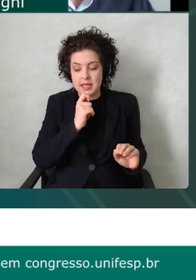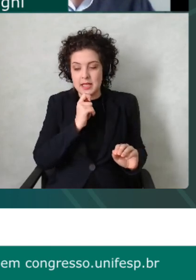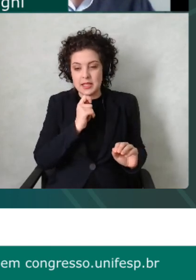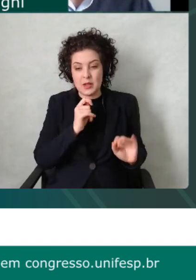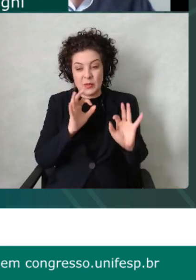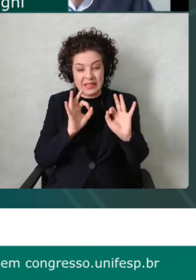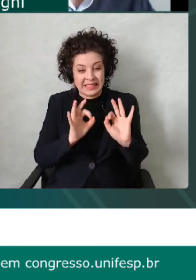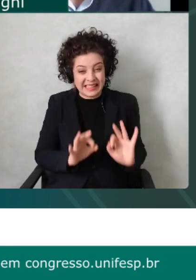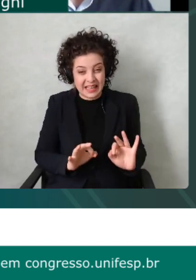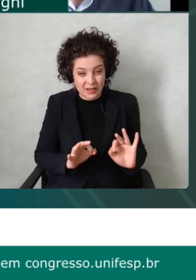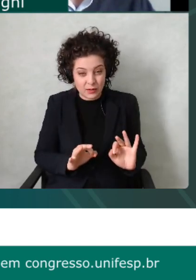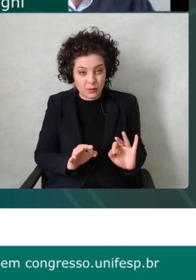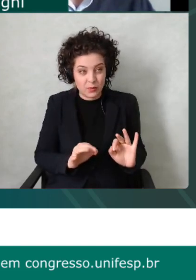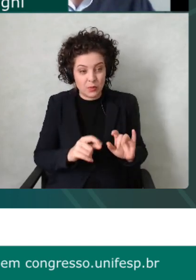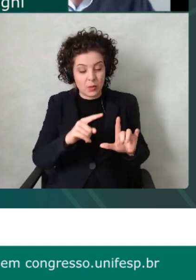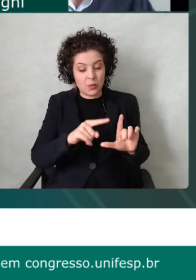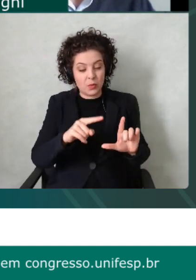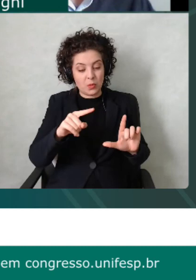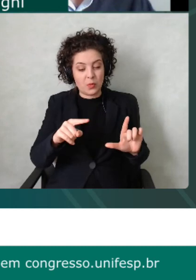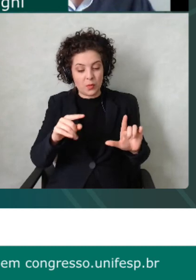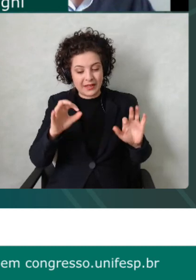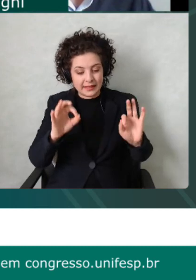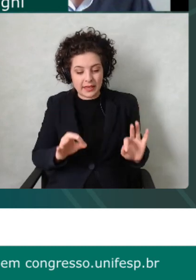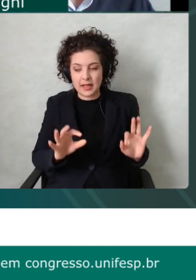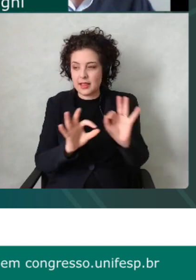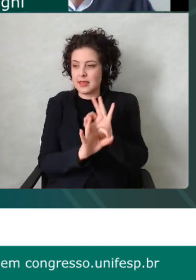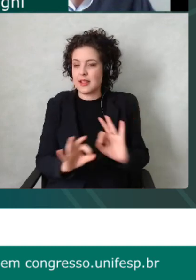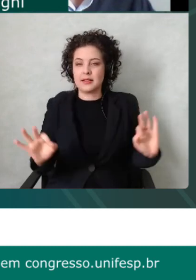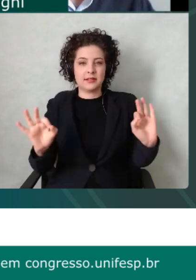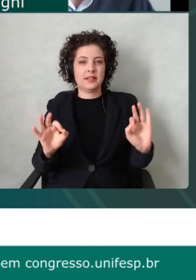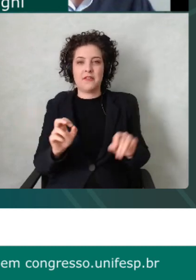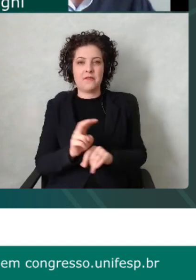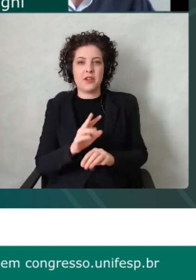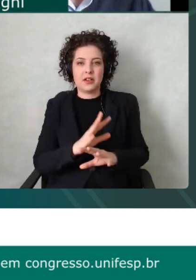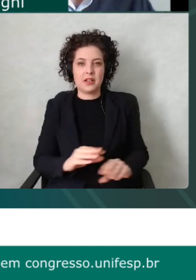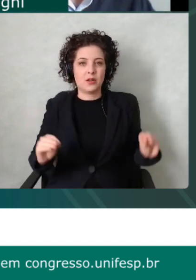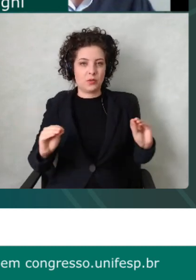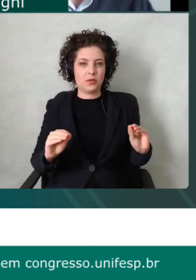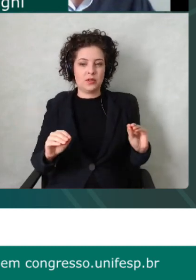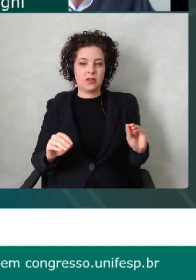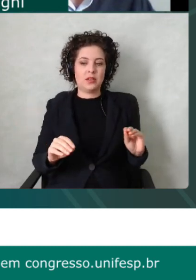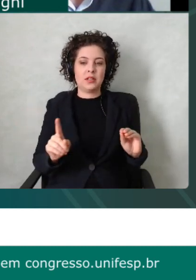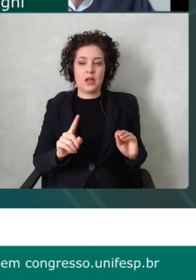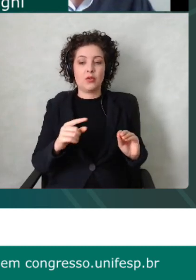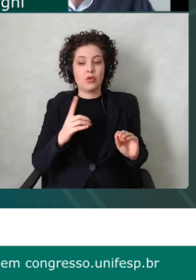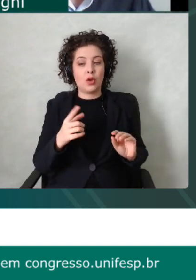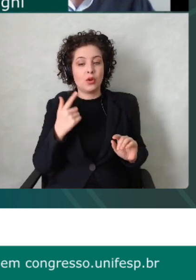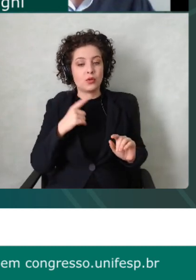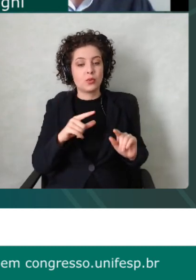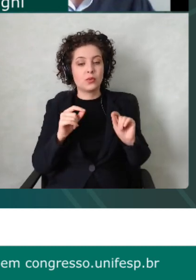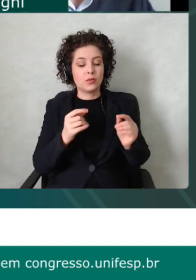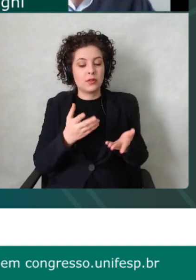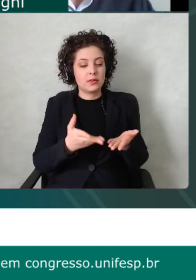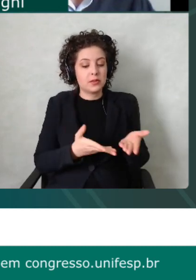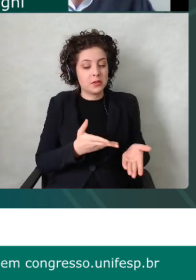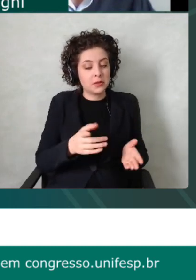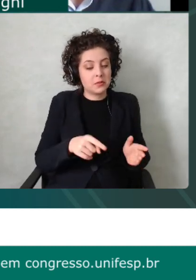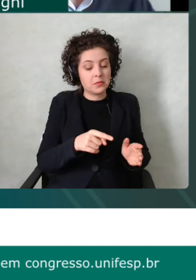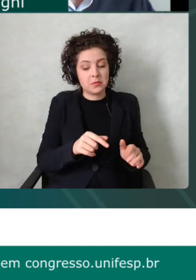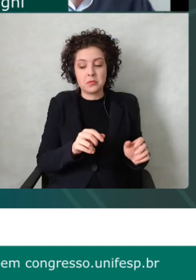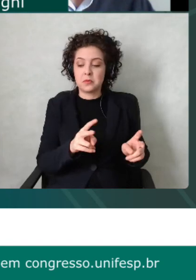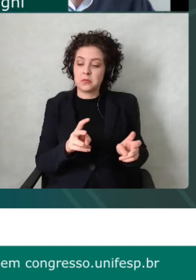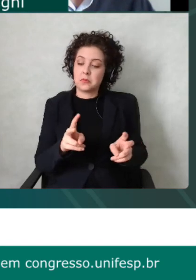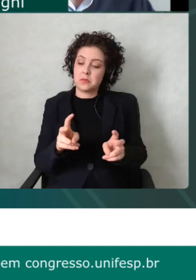gente faça e fala assim, olha, não tem mais nenhum vírus aqui. O que a gente faz é suspender o tratamento e observar. E muitas